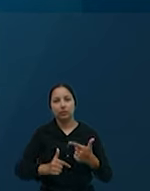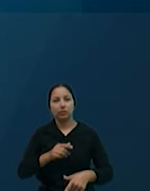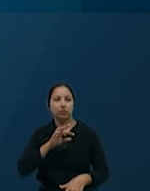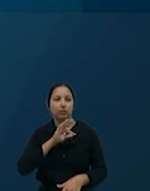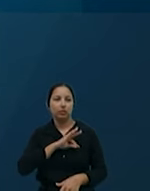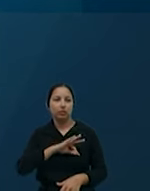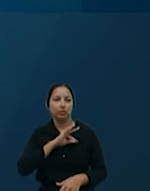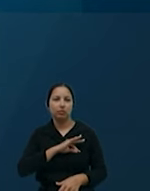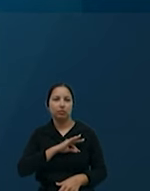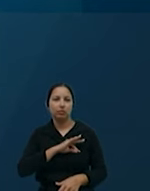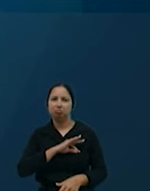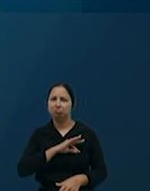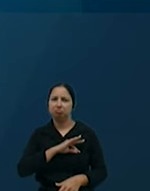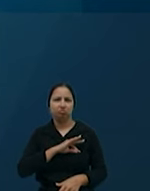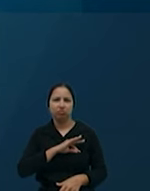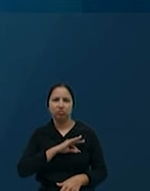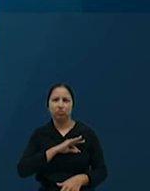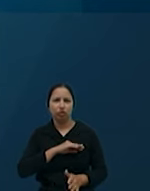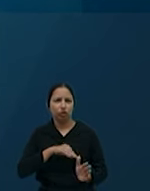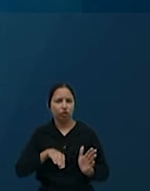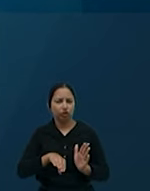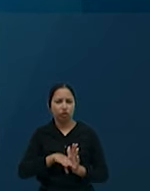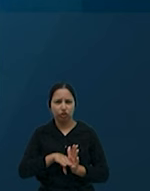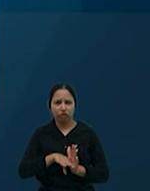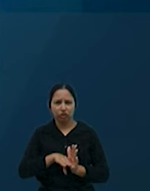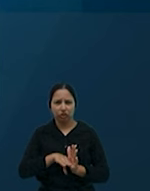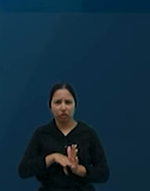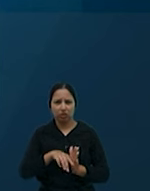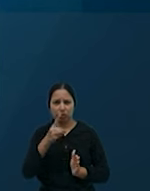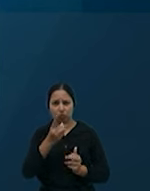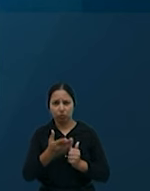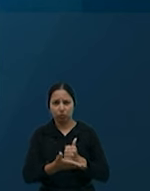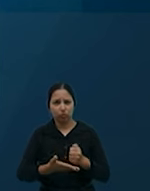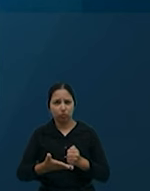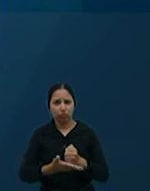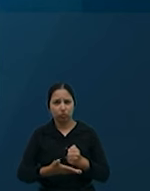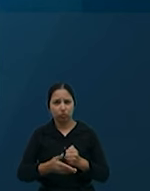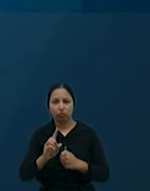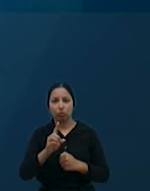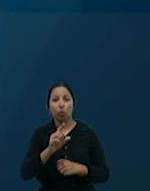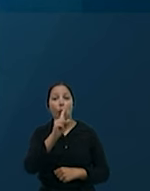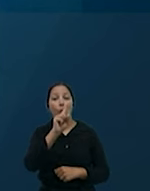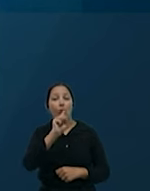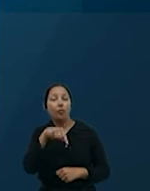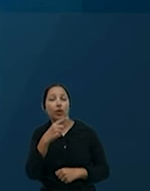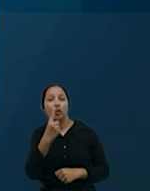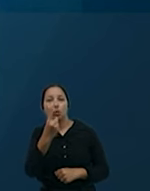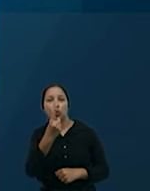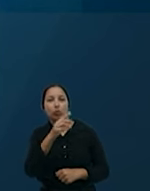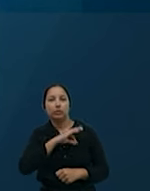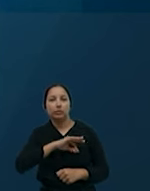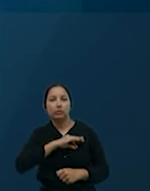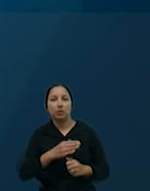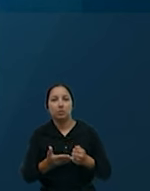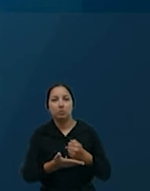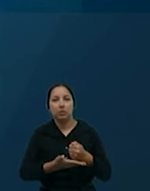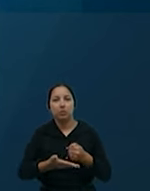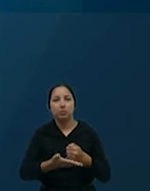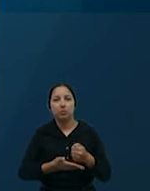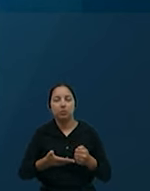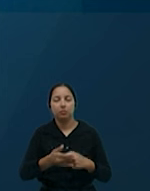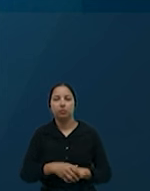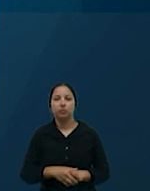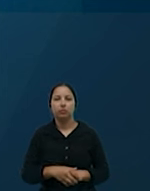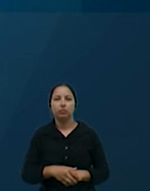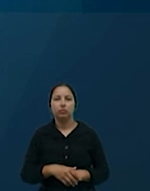salário mínimo, é um salário ponto um. Então, nós não temos renda acima do salário